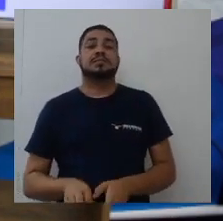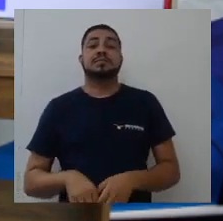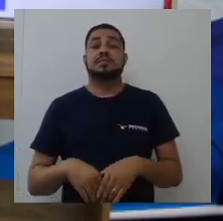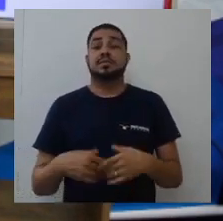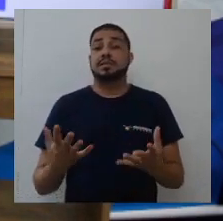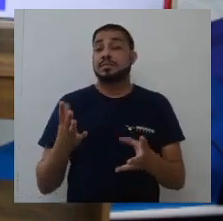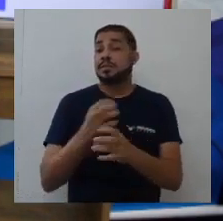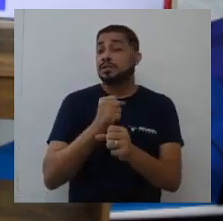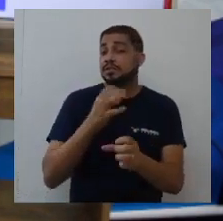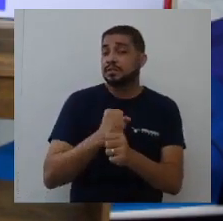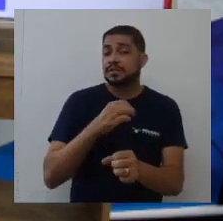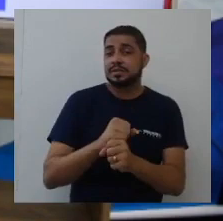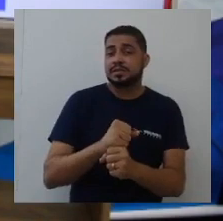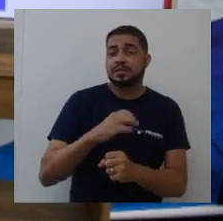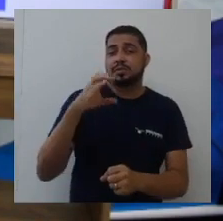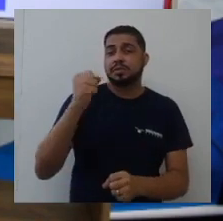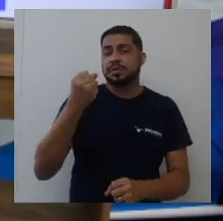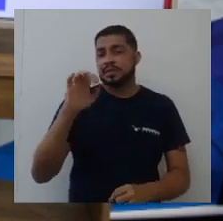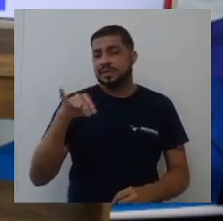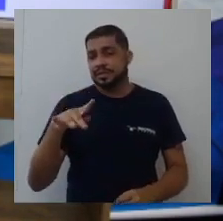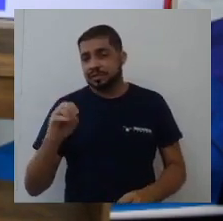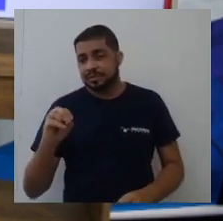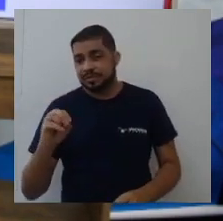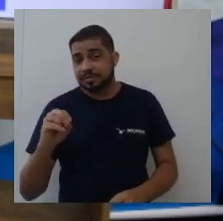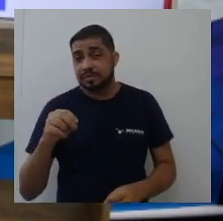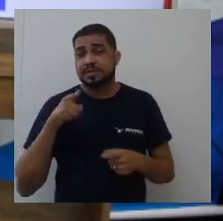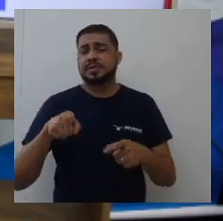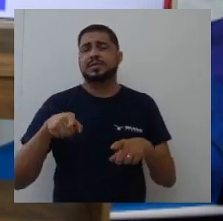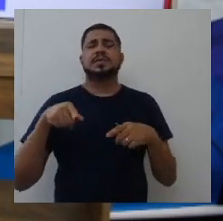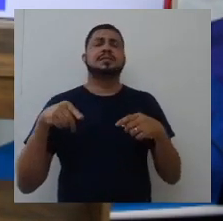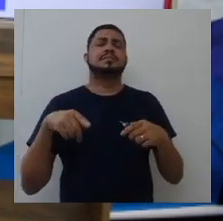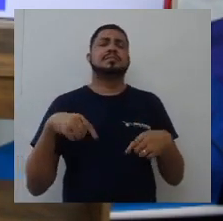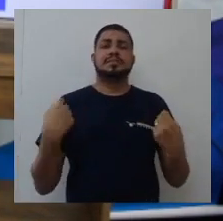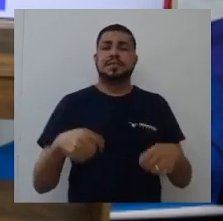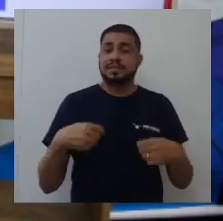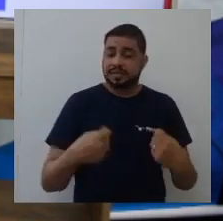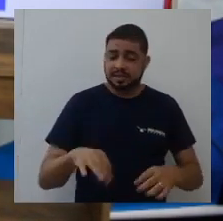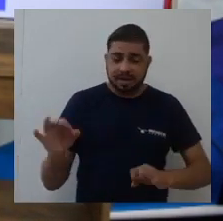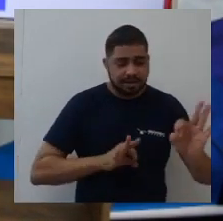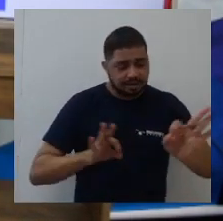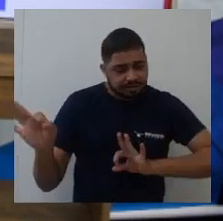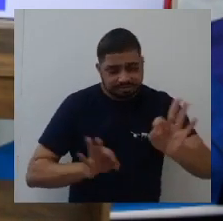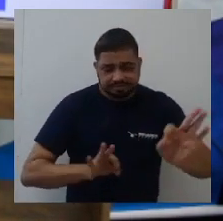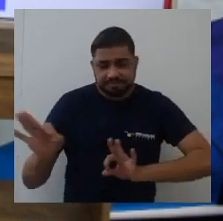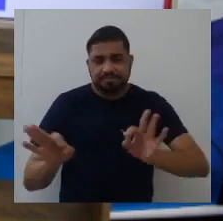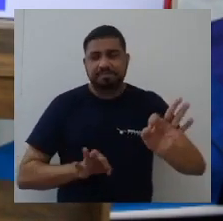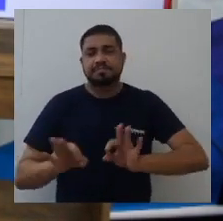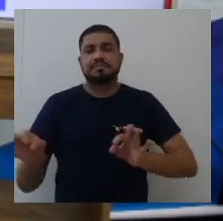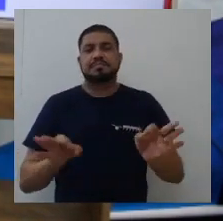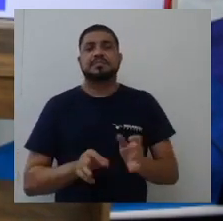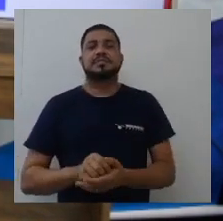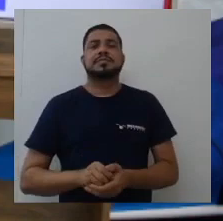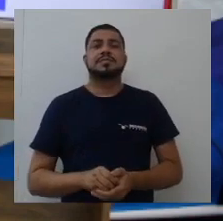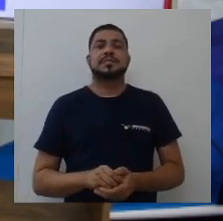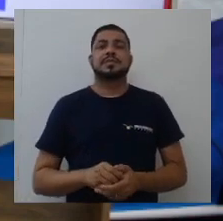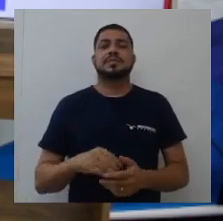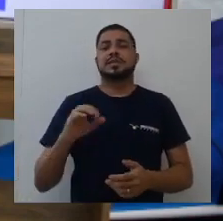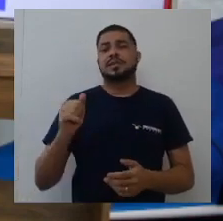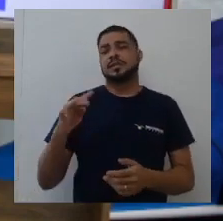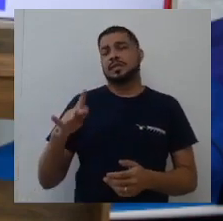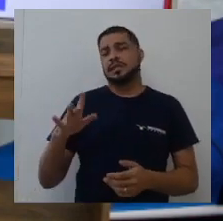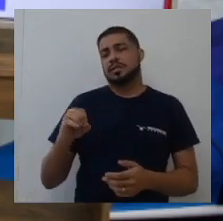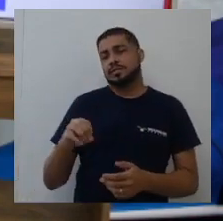para calcular cosseno, você terá que organizar o